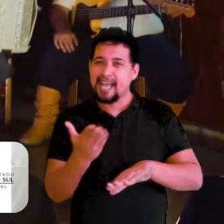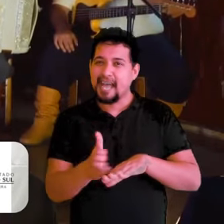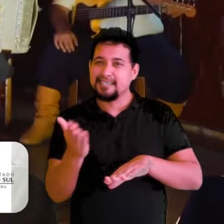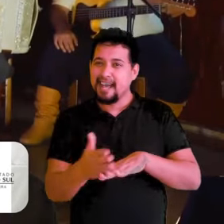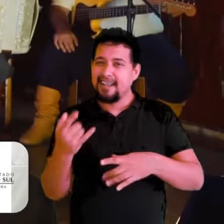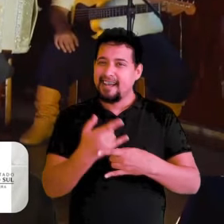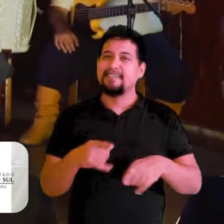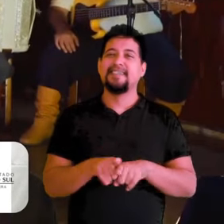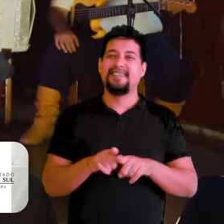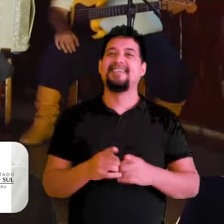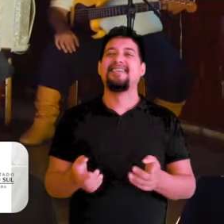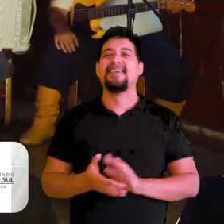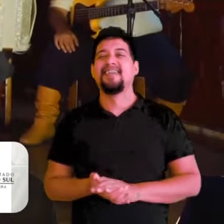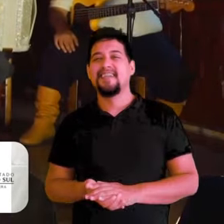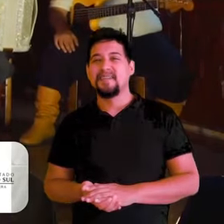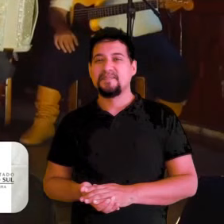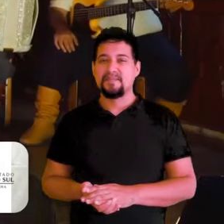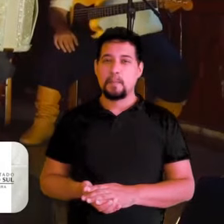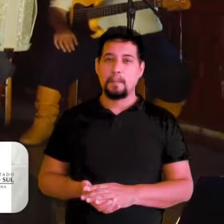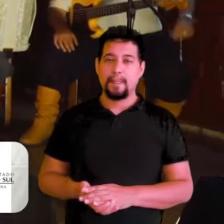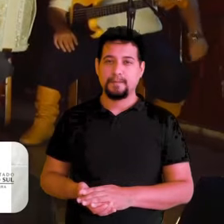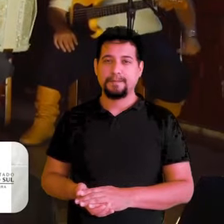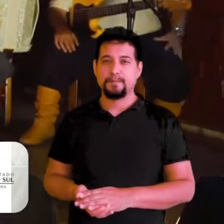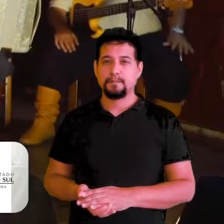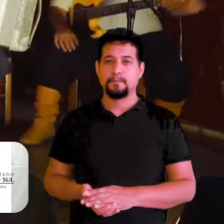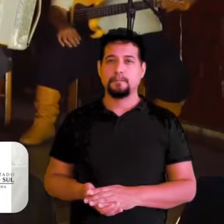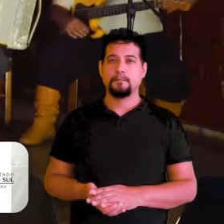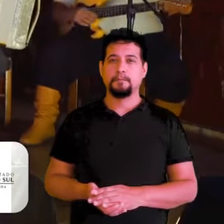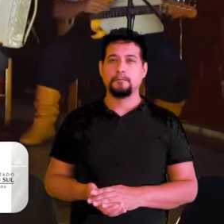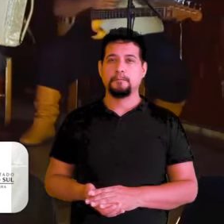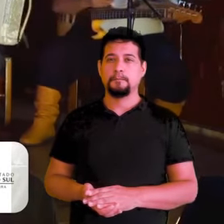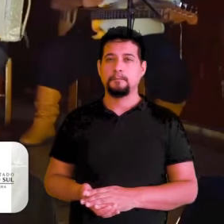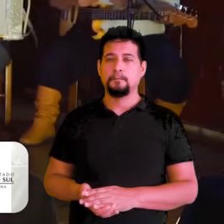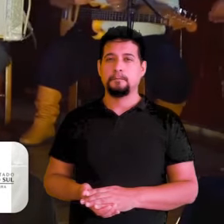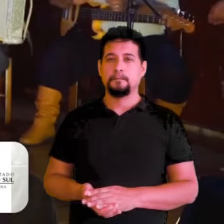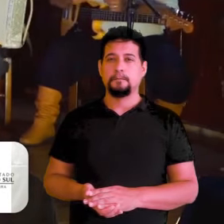ensaio? Tá bom. E veio o Márcio Fava com bilhete. Pedido?